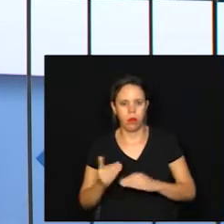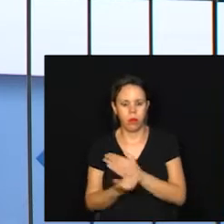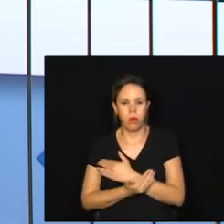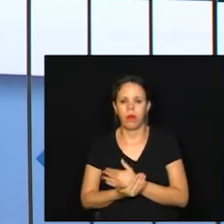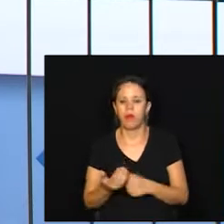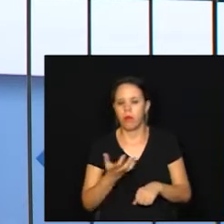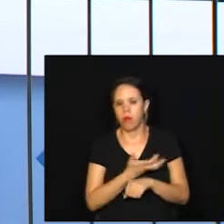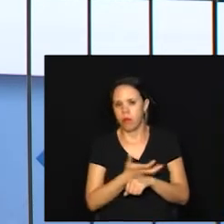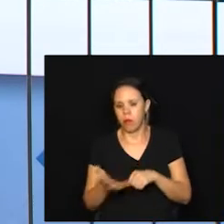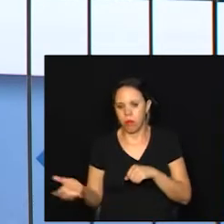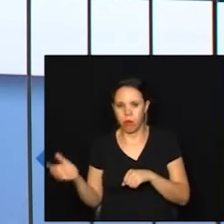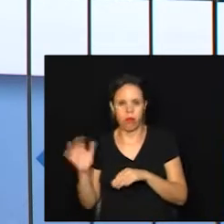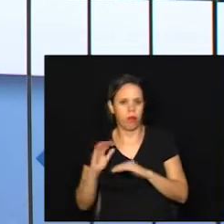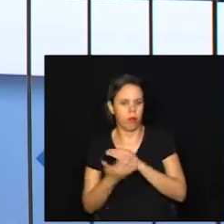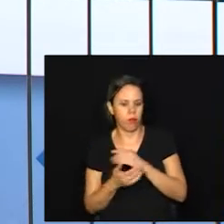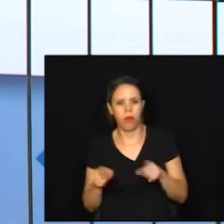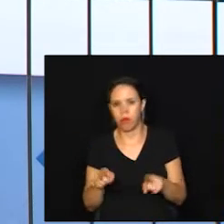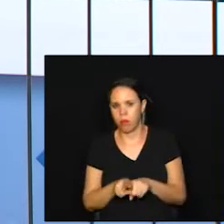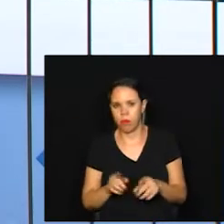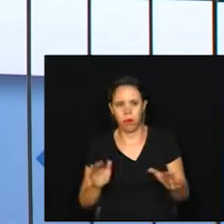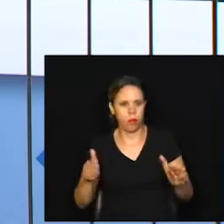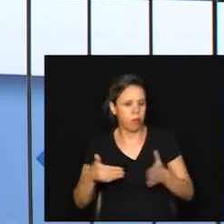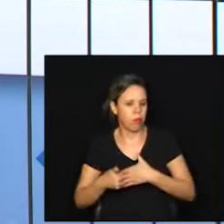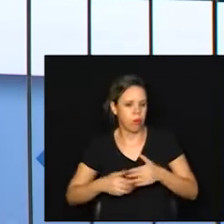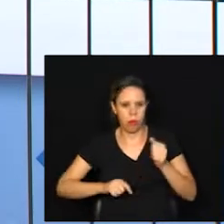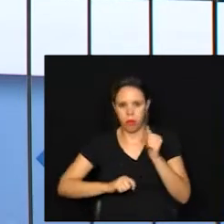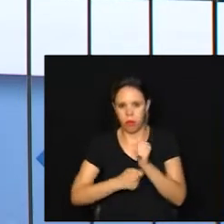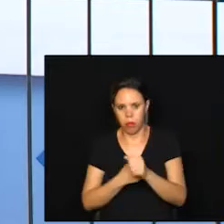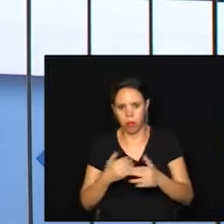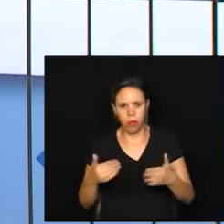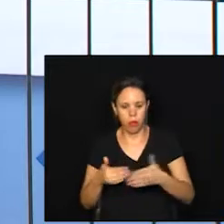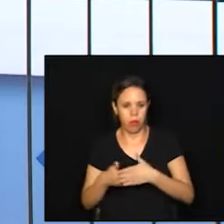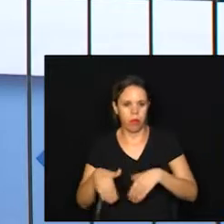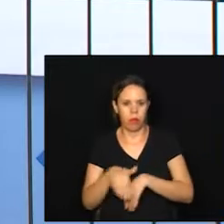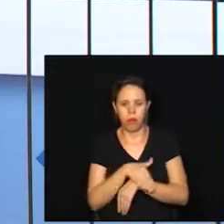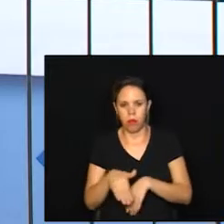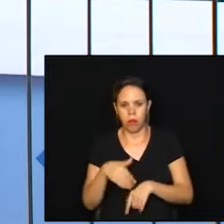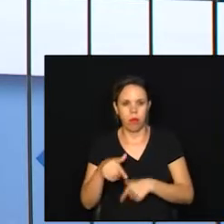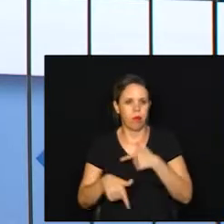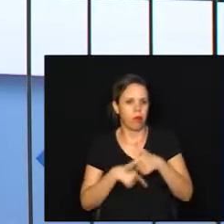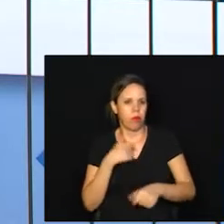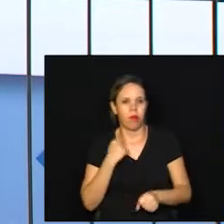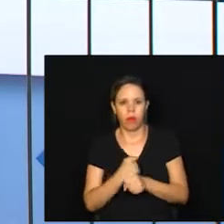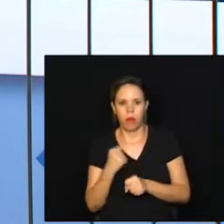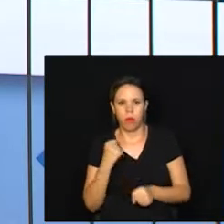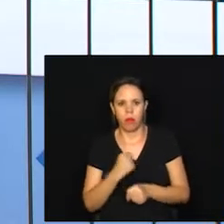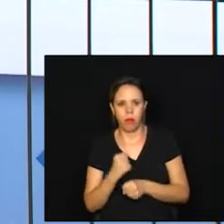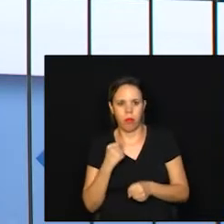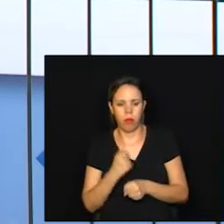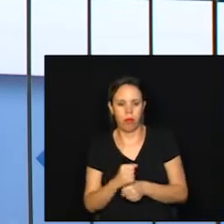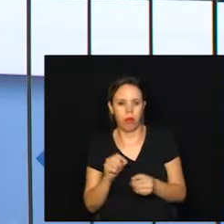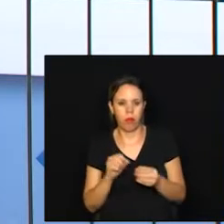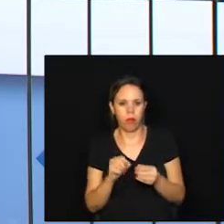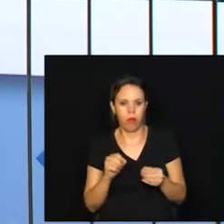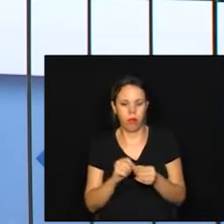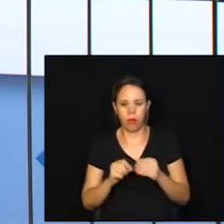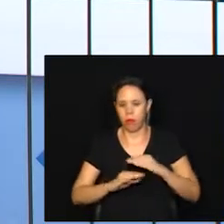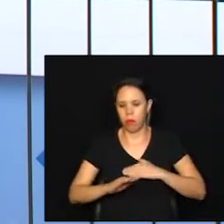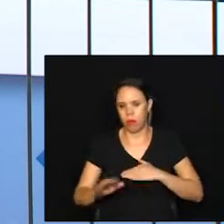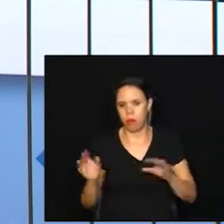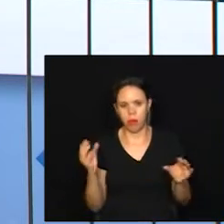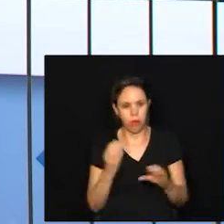Chácara Primavera. Bloqueio parcial em toda a via necessário para trabalhos de fresa e recap